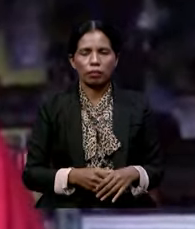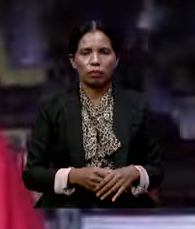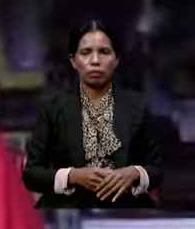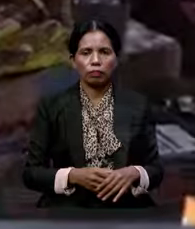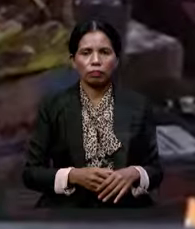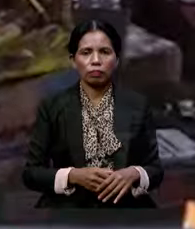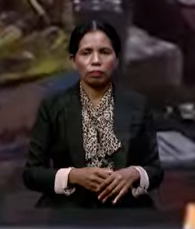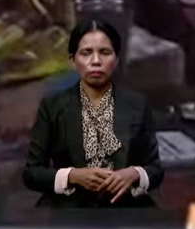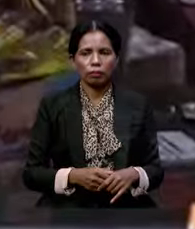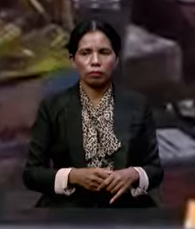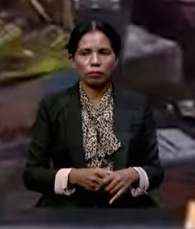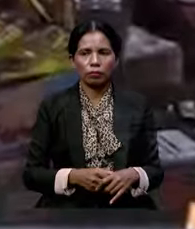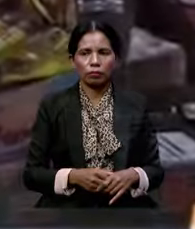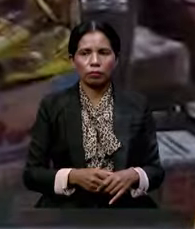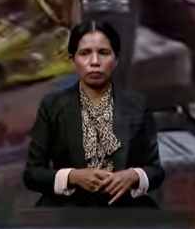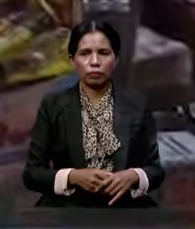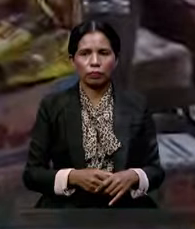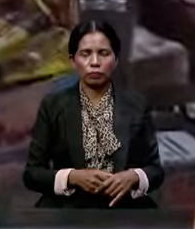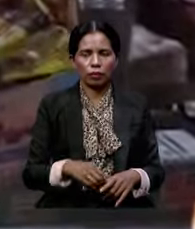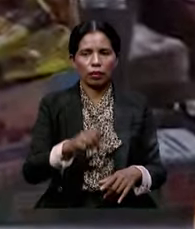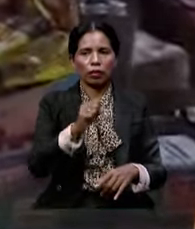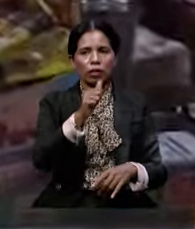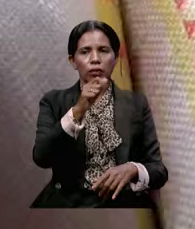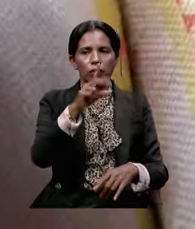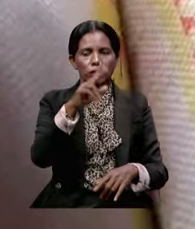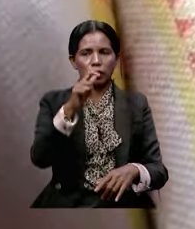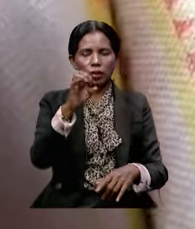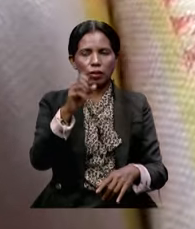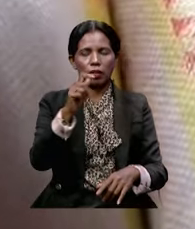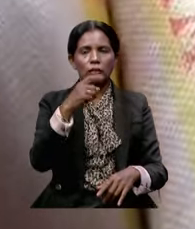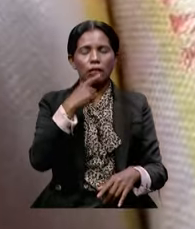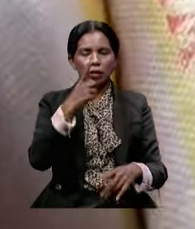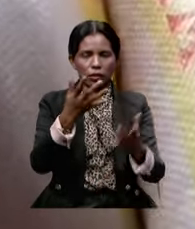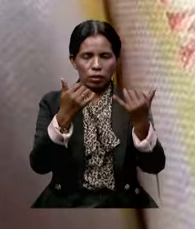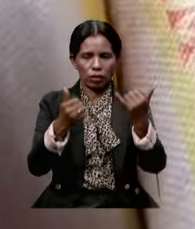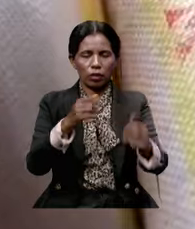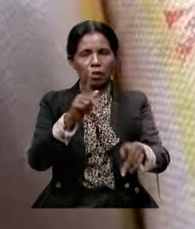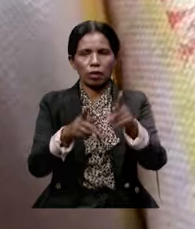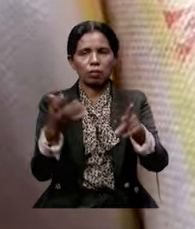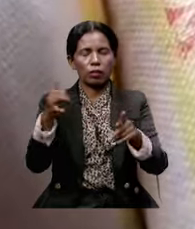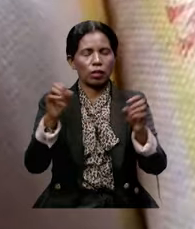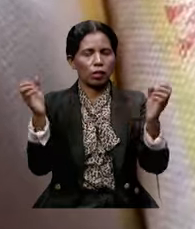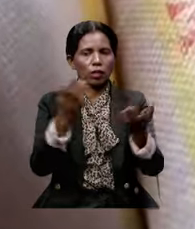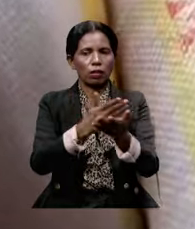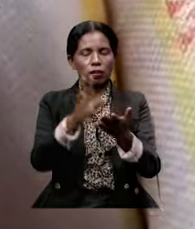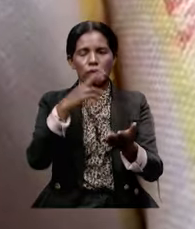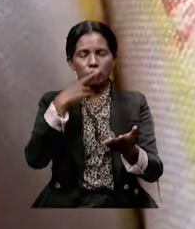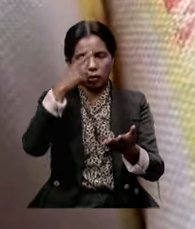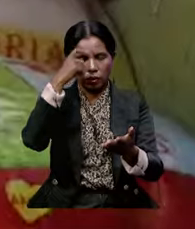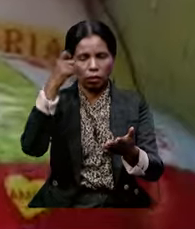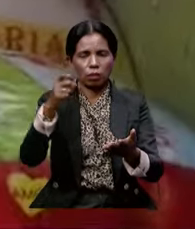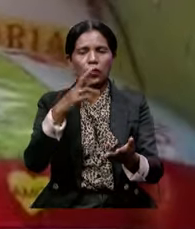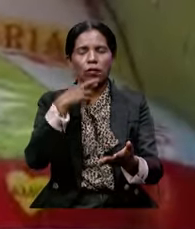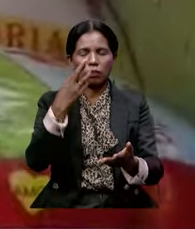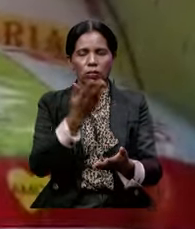passo na ofo. Salustiano Ruas Guterres Chateten, da Dauné, comunidade Sira la Dunso, Sauna Fos, Tamba Folin